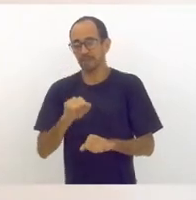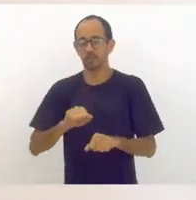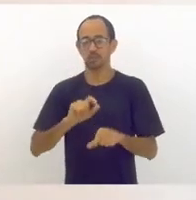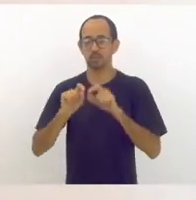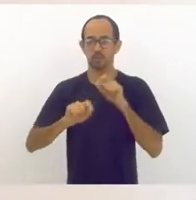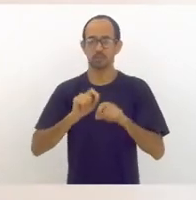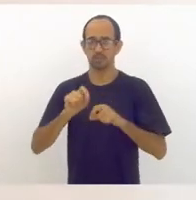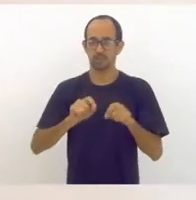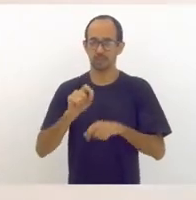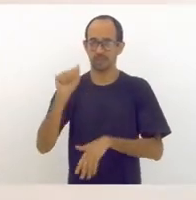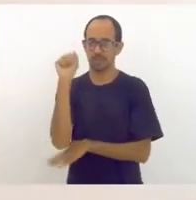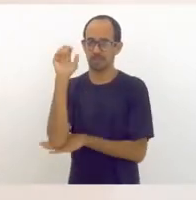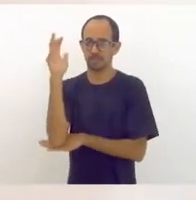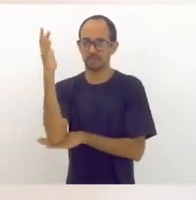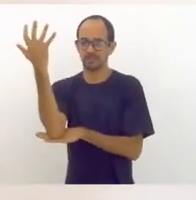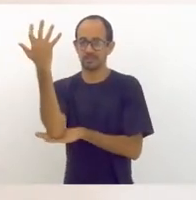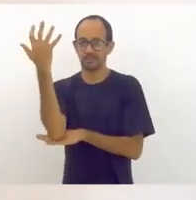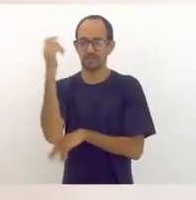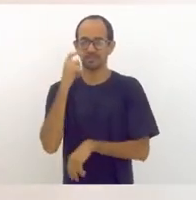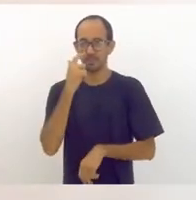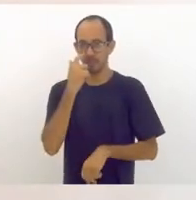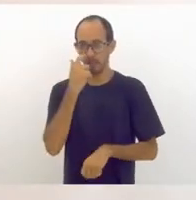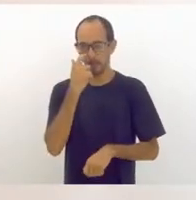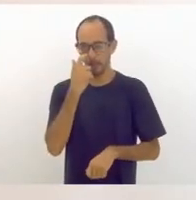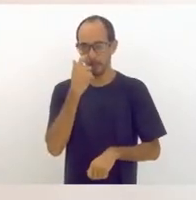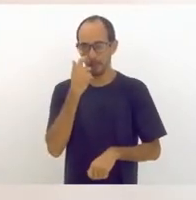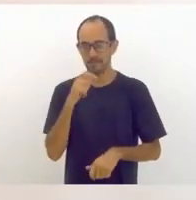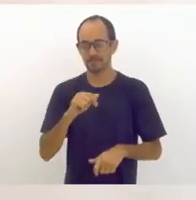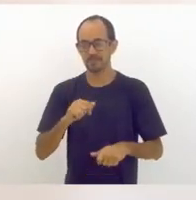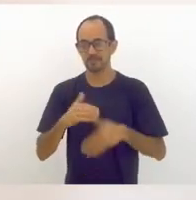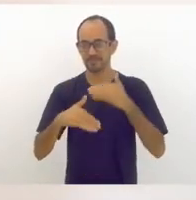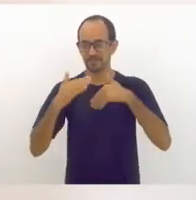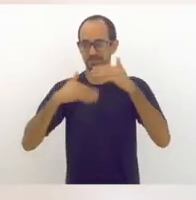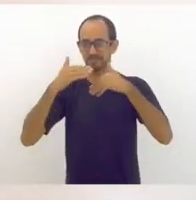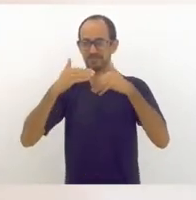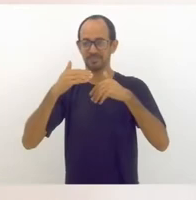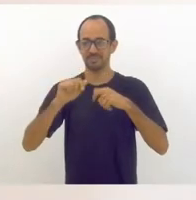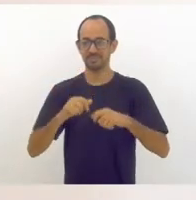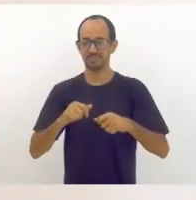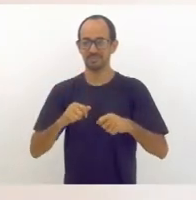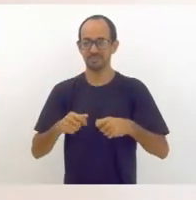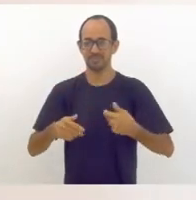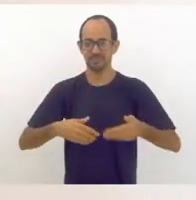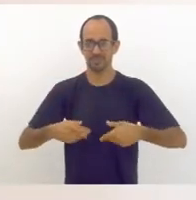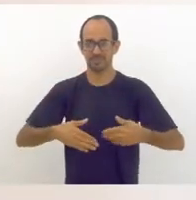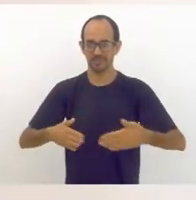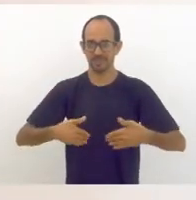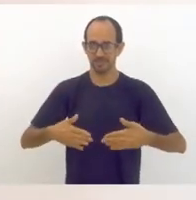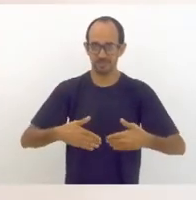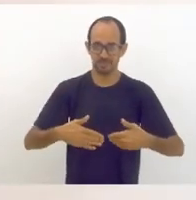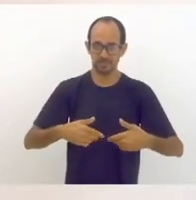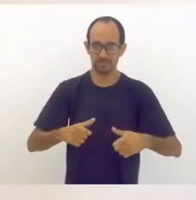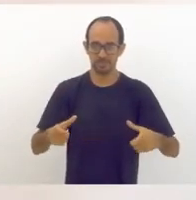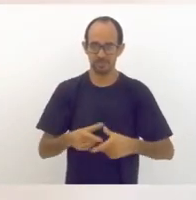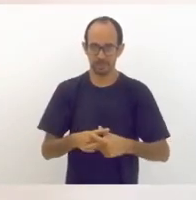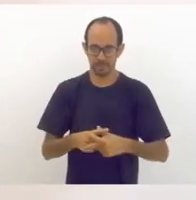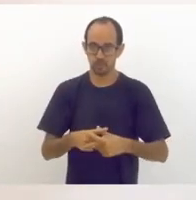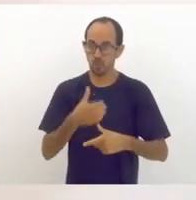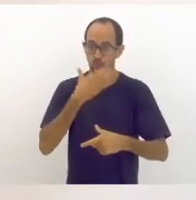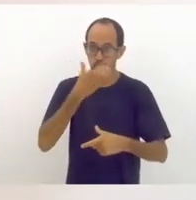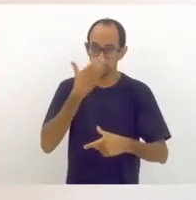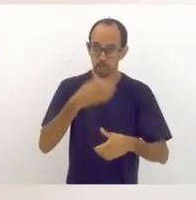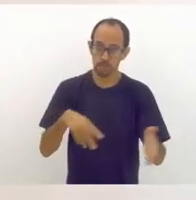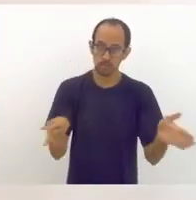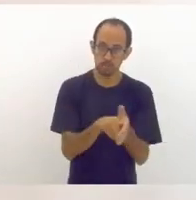Mata Atlântica sustentavelmente. Então, você desenvolver os pequenos produtores para trabalhar uma agroecologia com frutas nativas, com